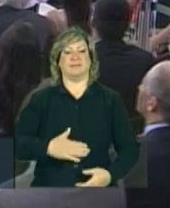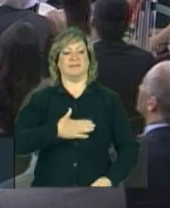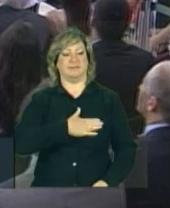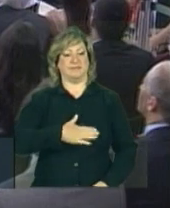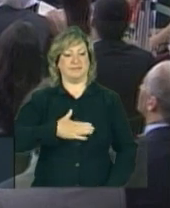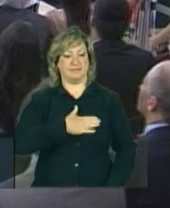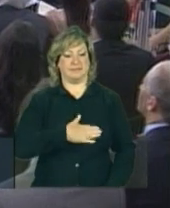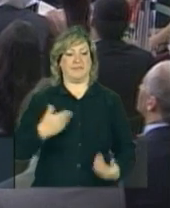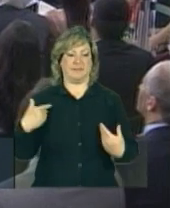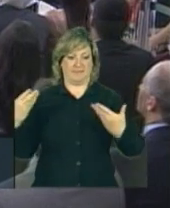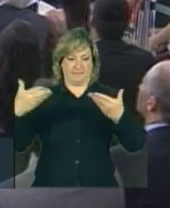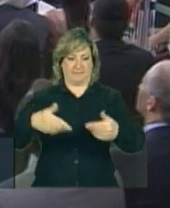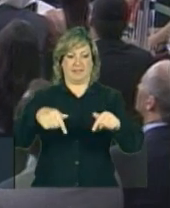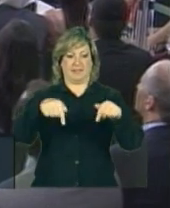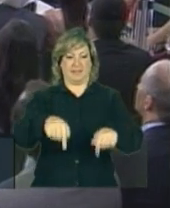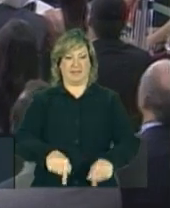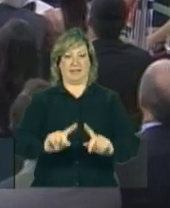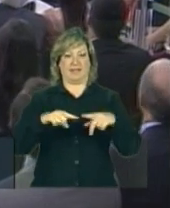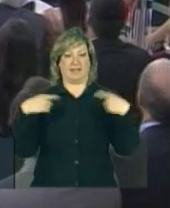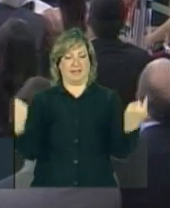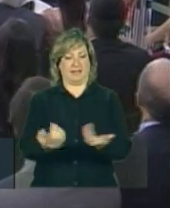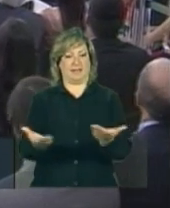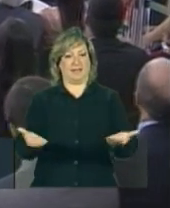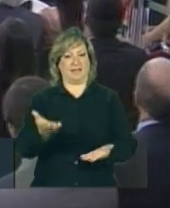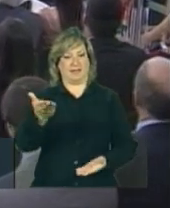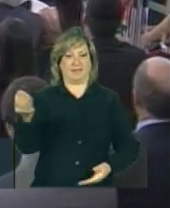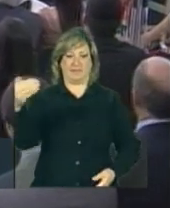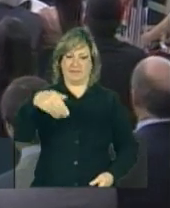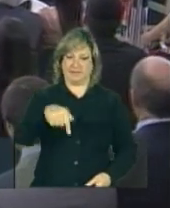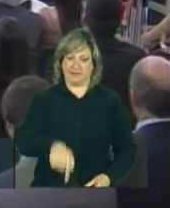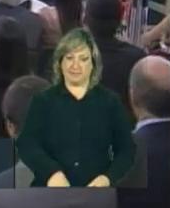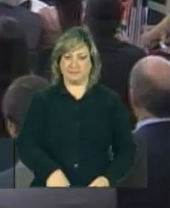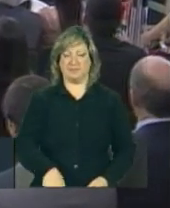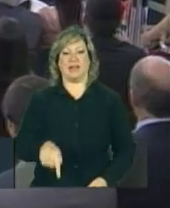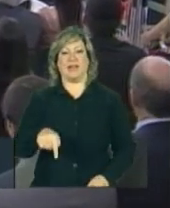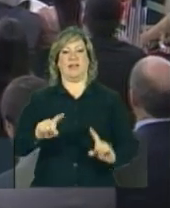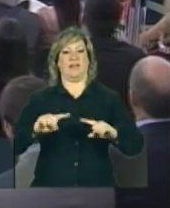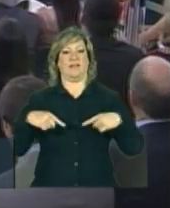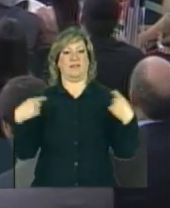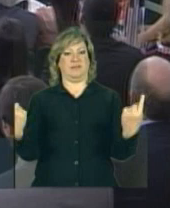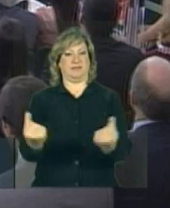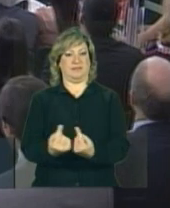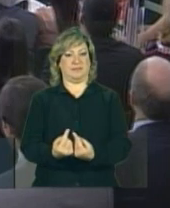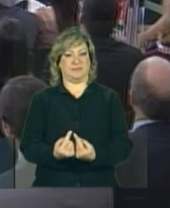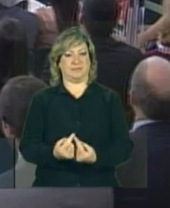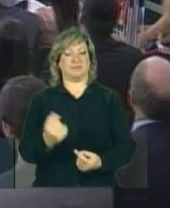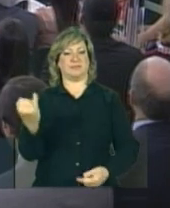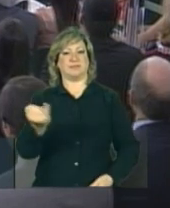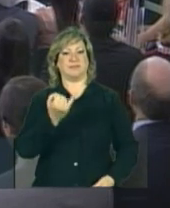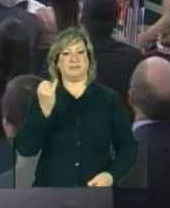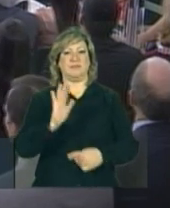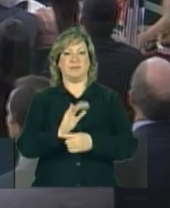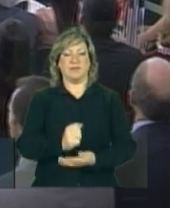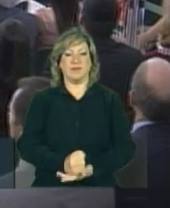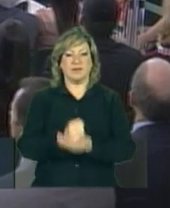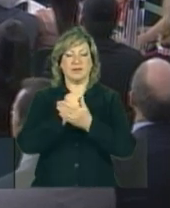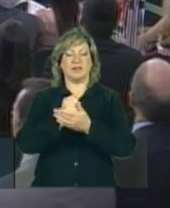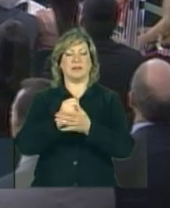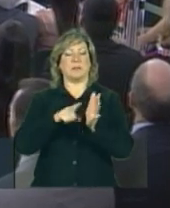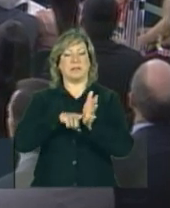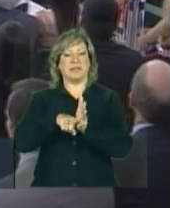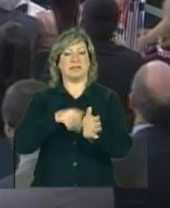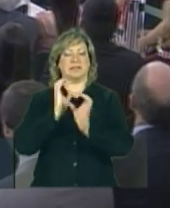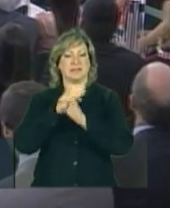em poder participar dessa cerimônia com a sua presença nesse evento em prol da pesquisa científica